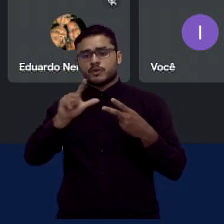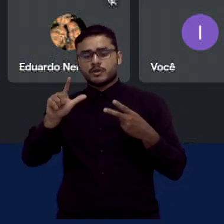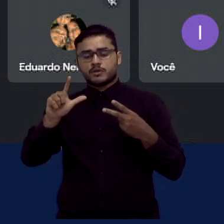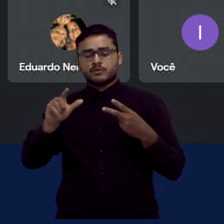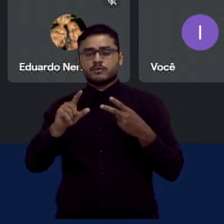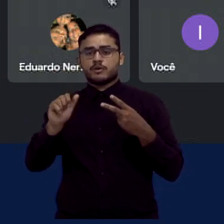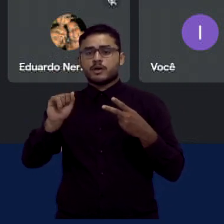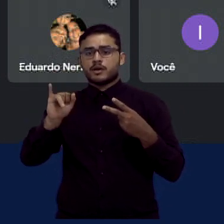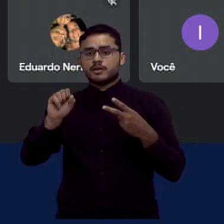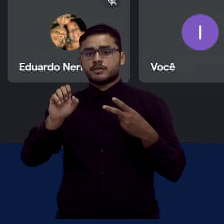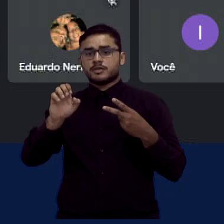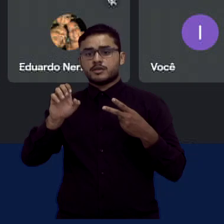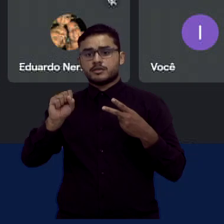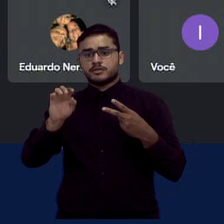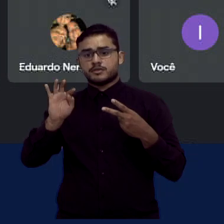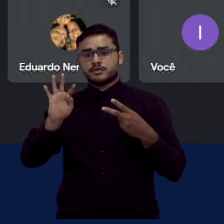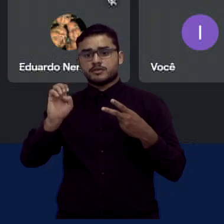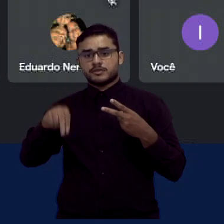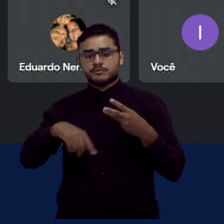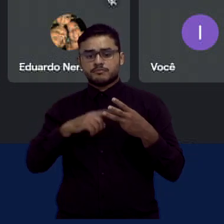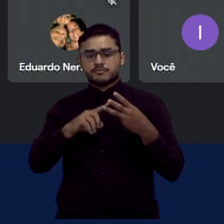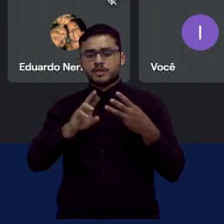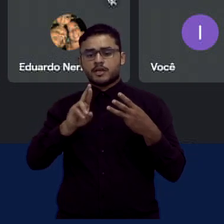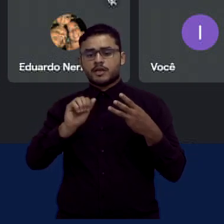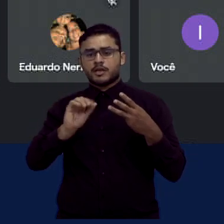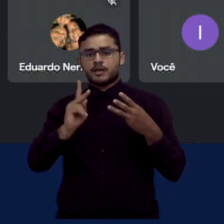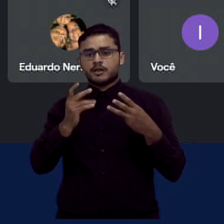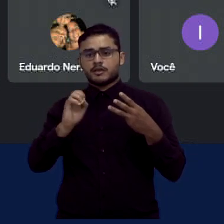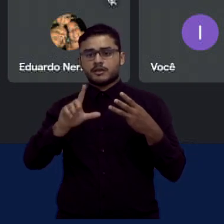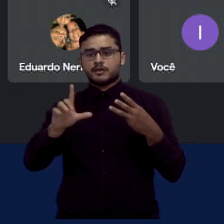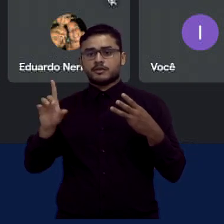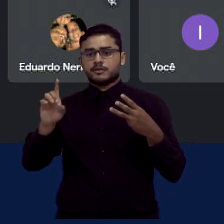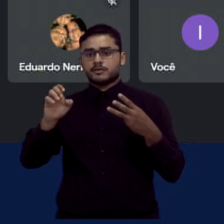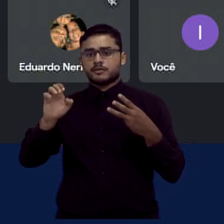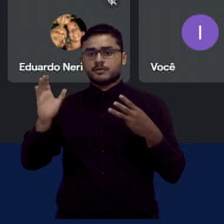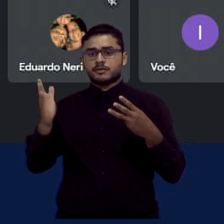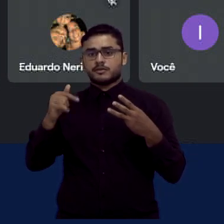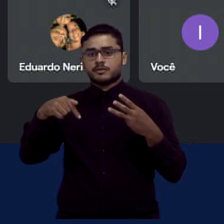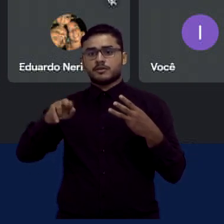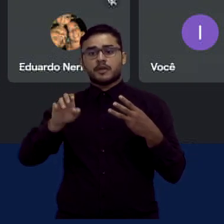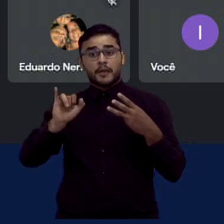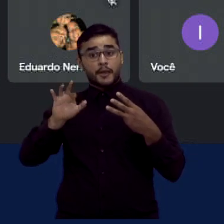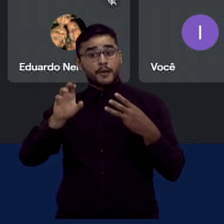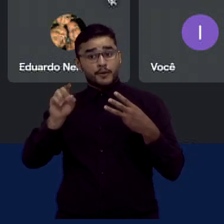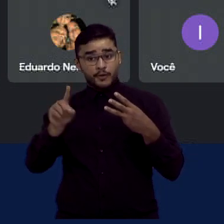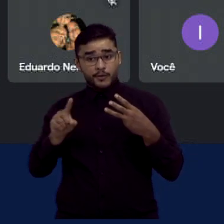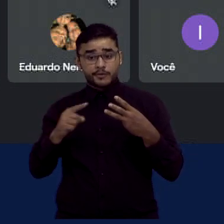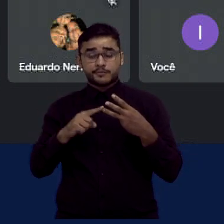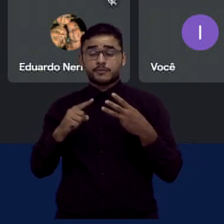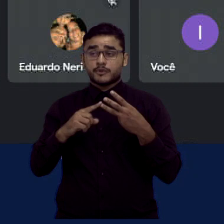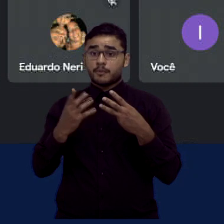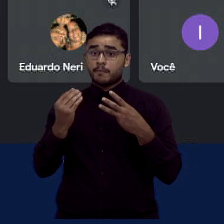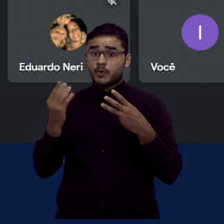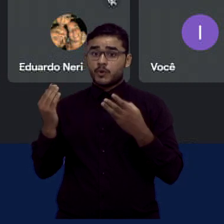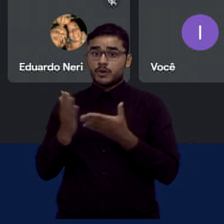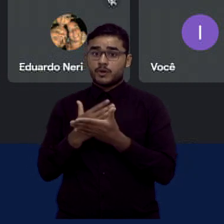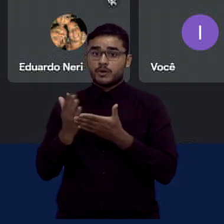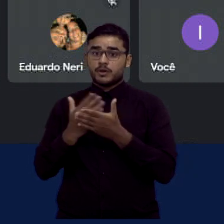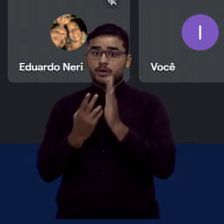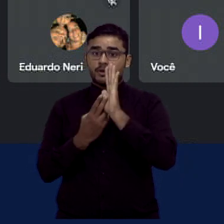alguma coisa da Raquel de Queiroz. Cito muito a Raquel de Queiroz, é uma autora que me influencia bastante, apesar do